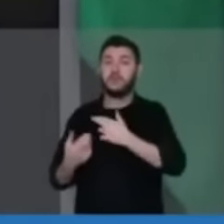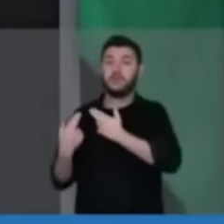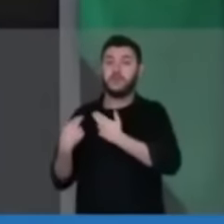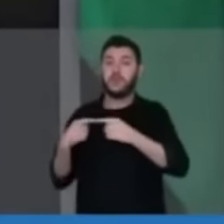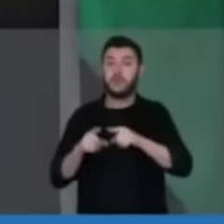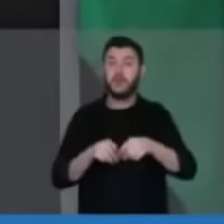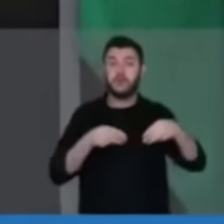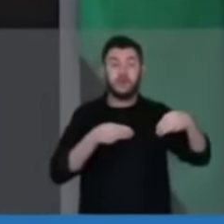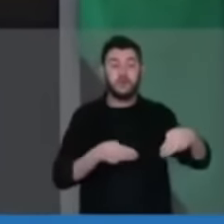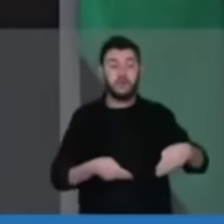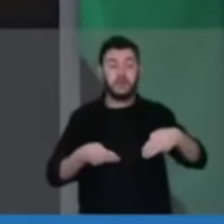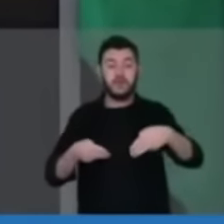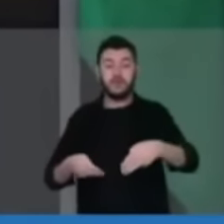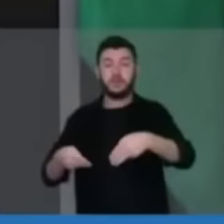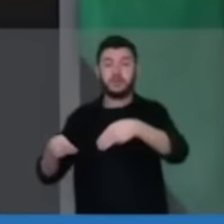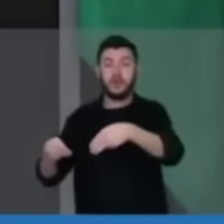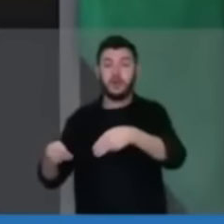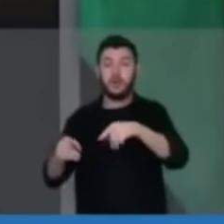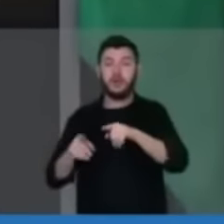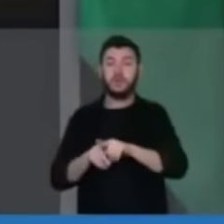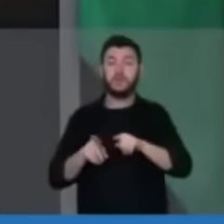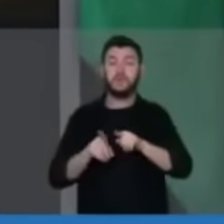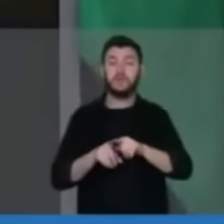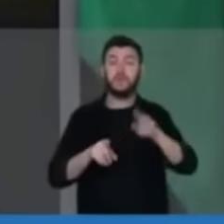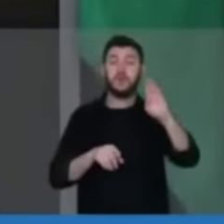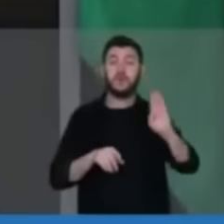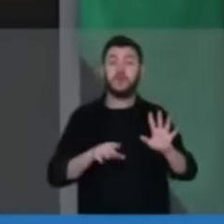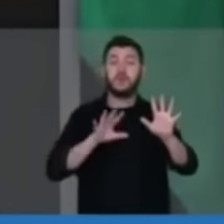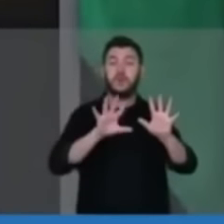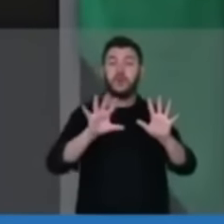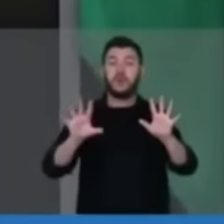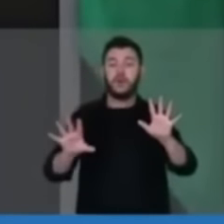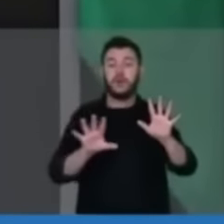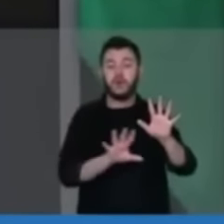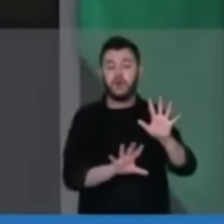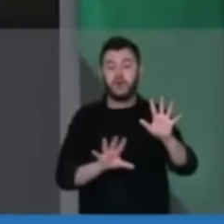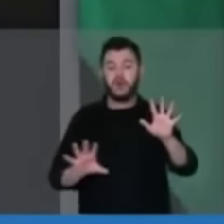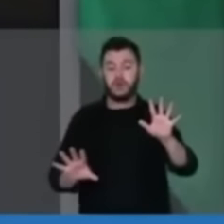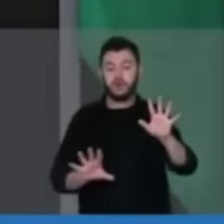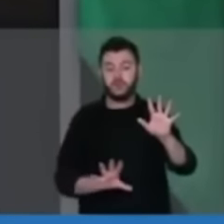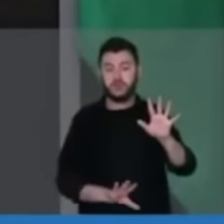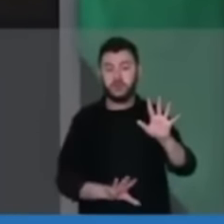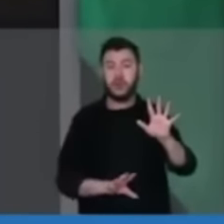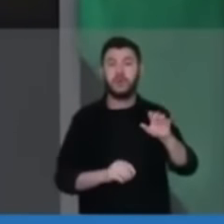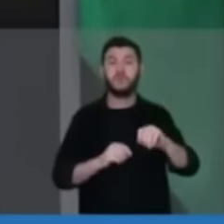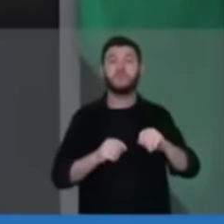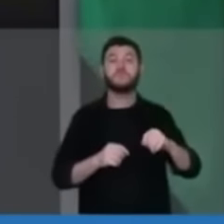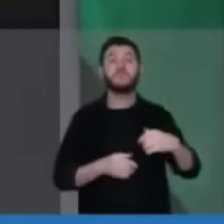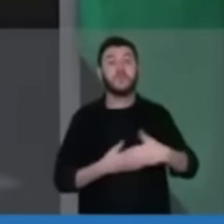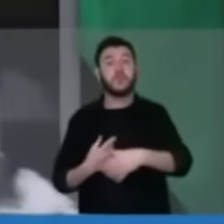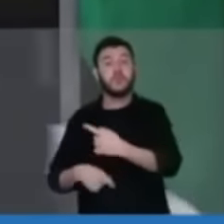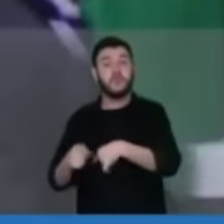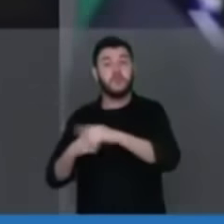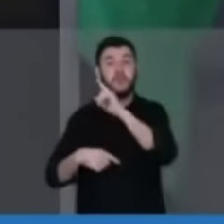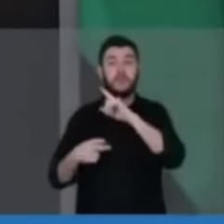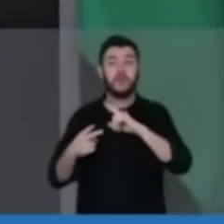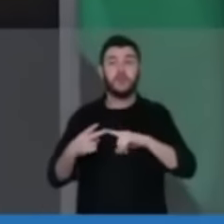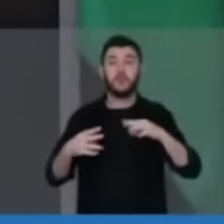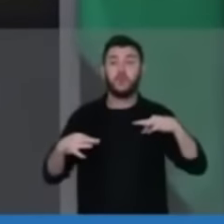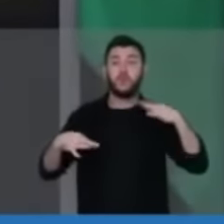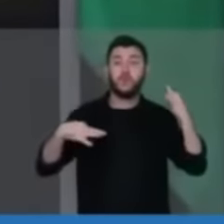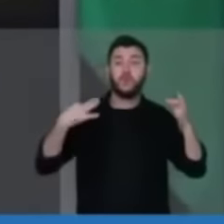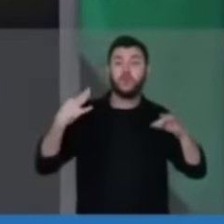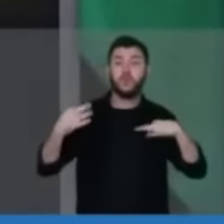do Turismo aão está perdendo milhões bilhões de reais para a